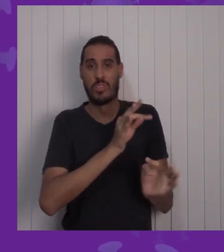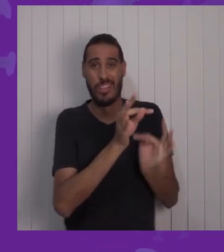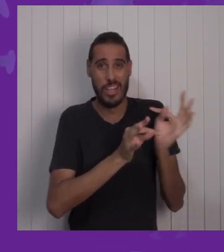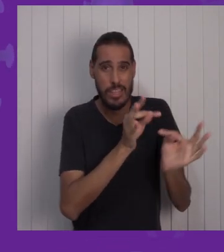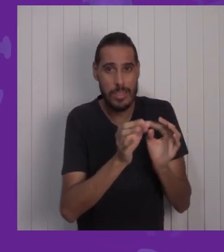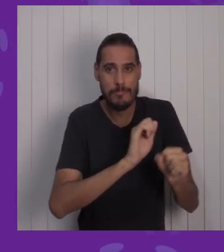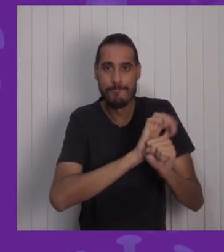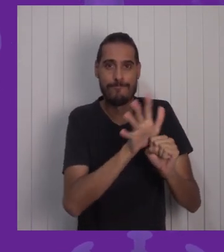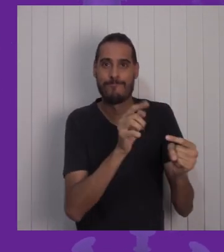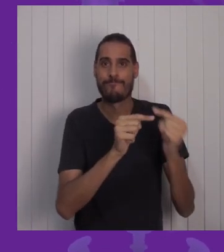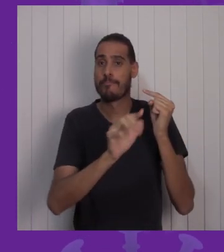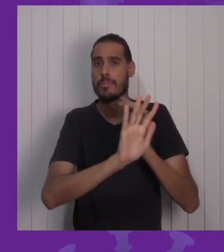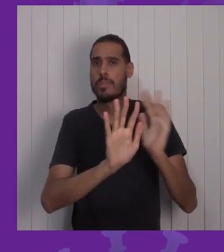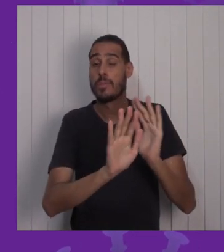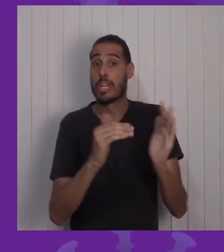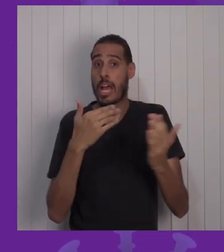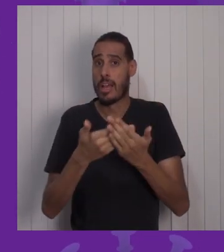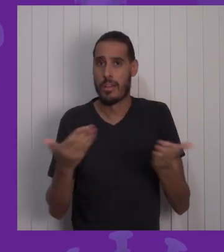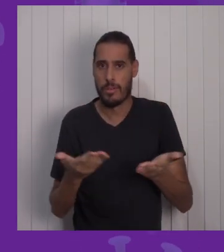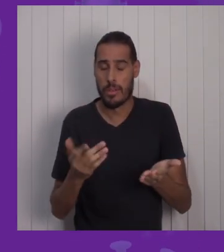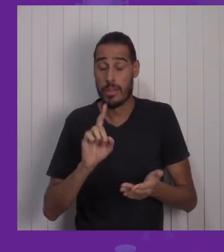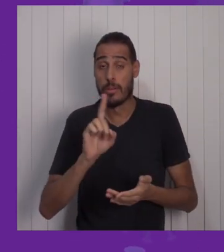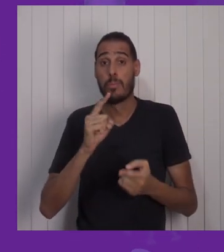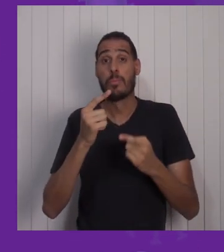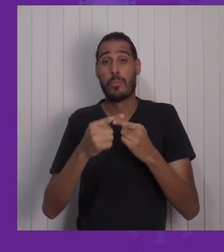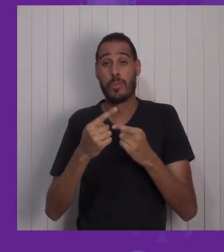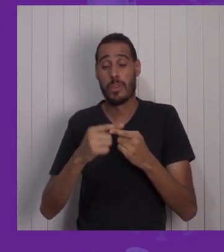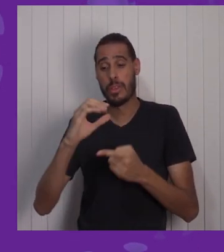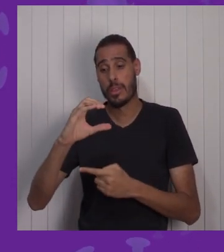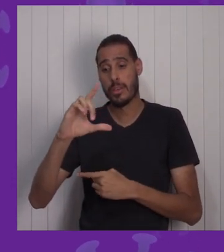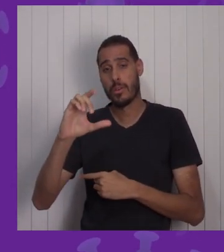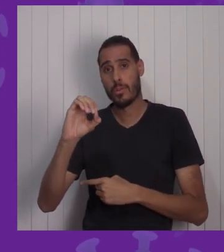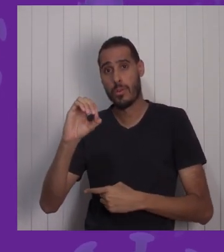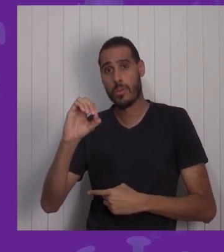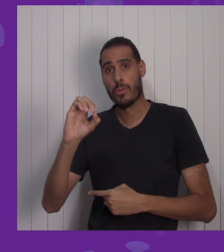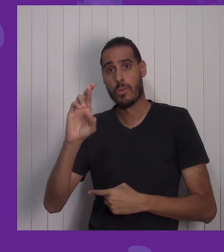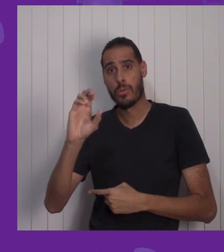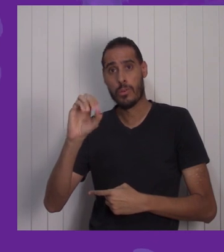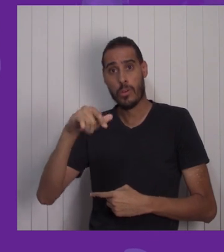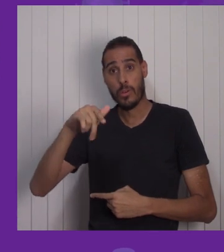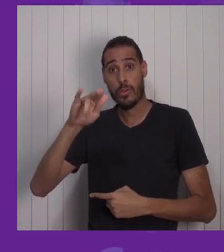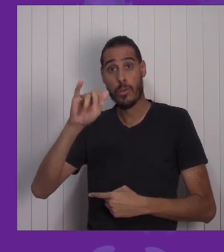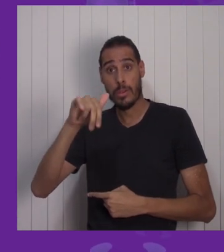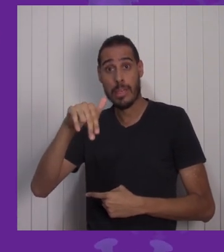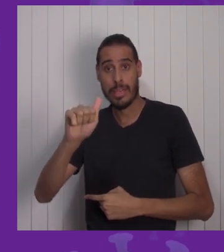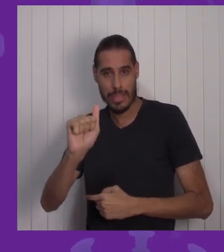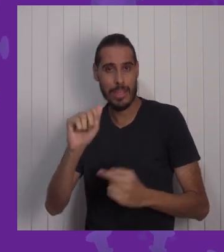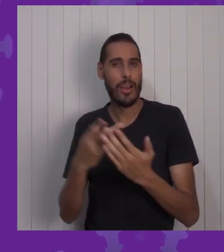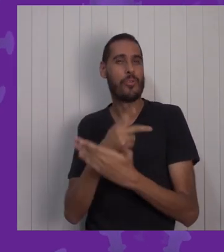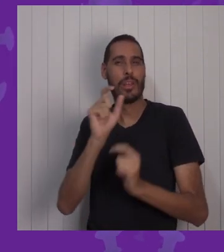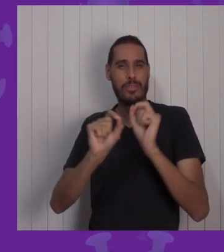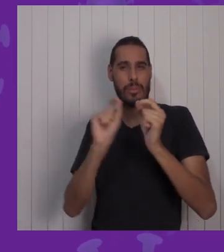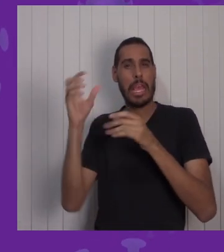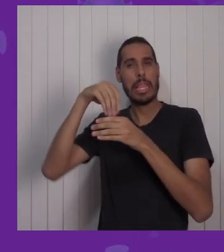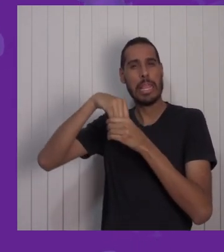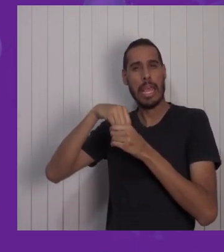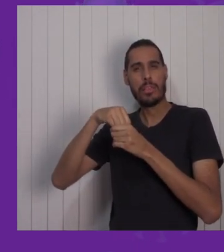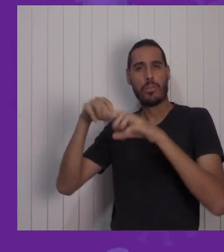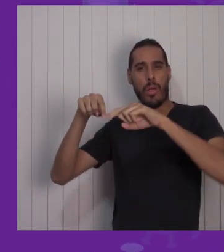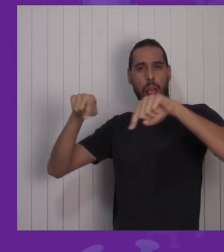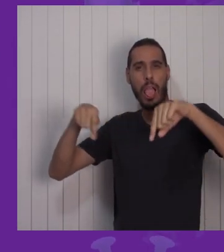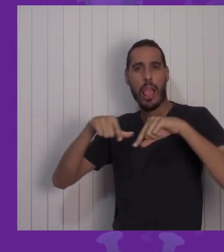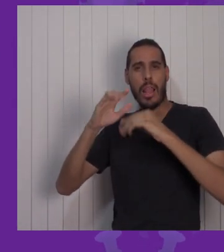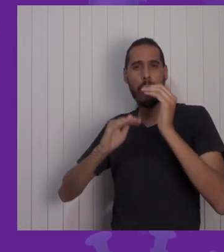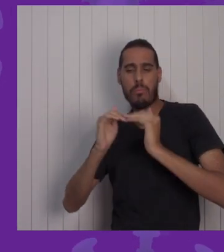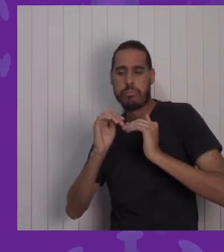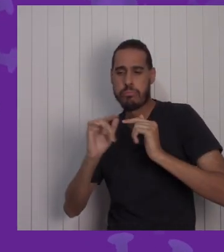laboratório, dentro da vidraria do laboratório, ele funciona contra vários vírus, inclusive vírus de dengue. Só que na hora que você vai